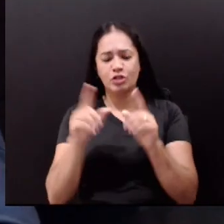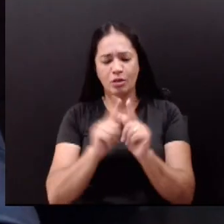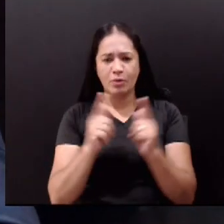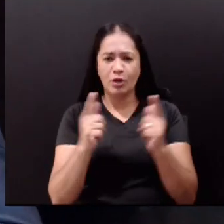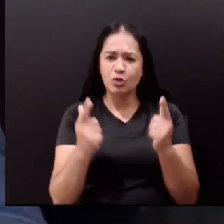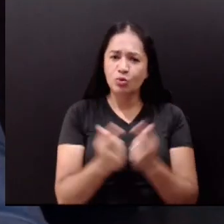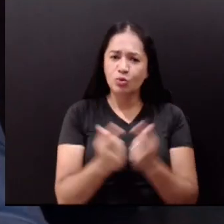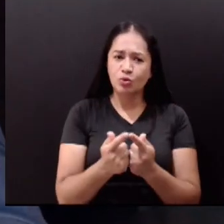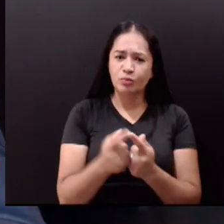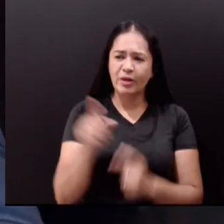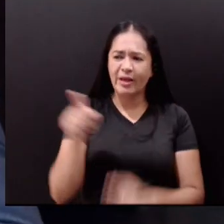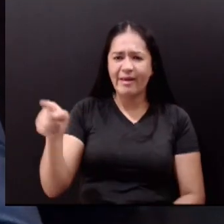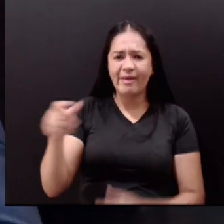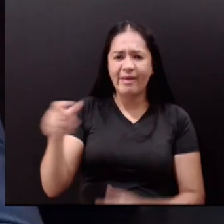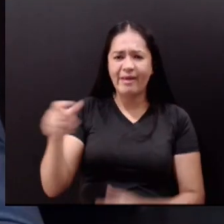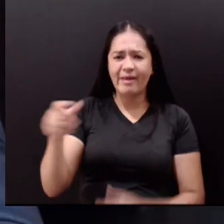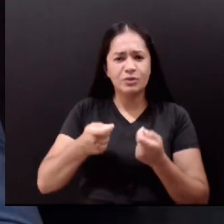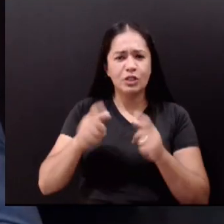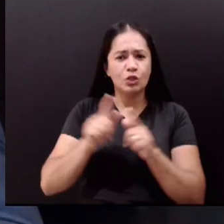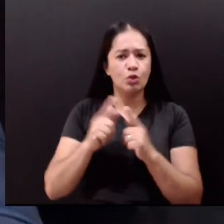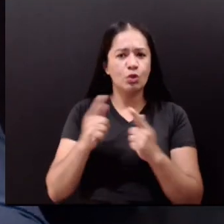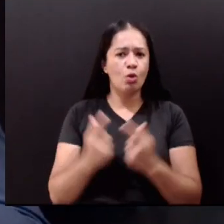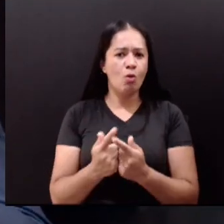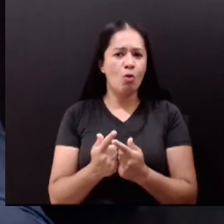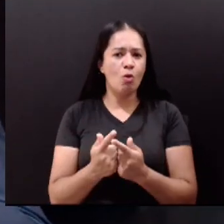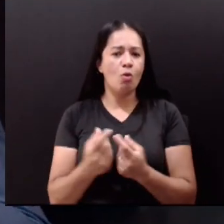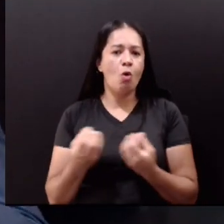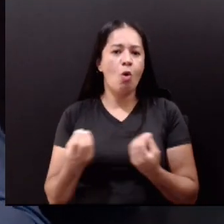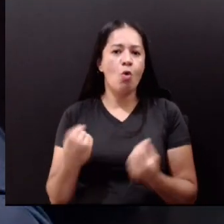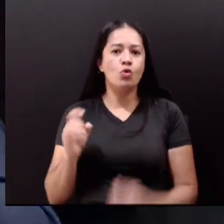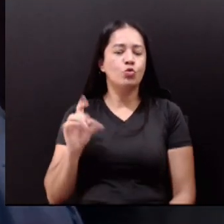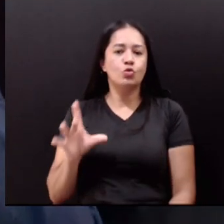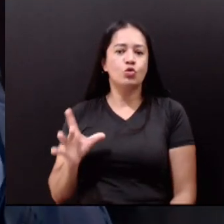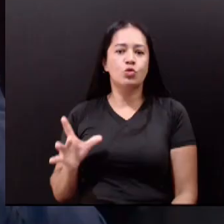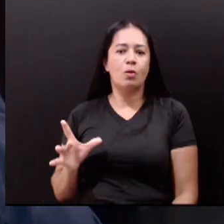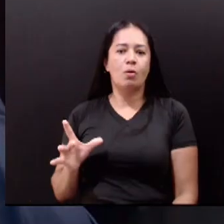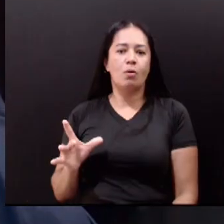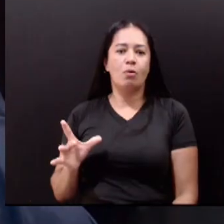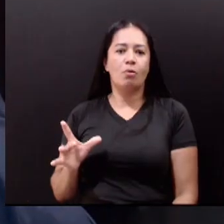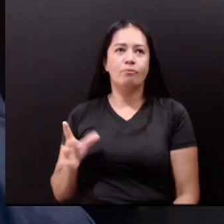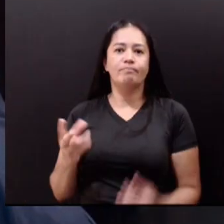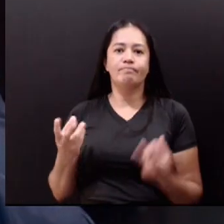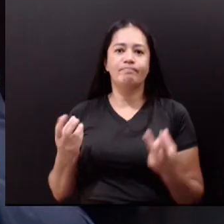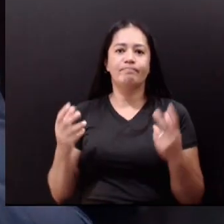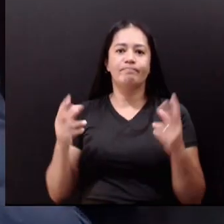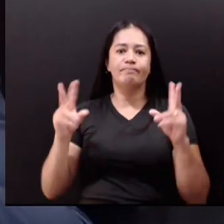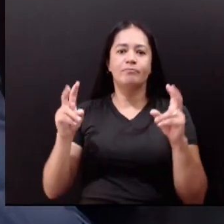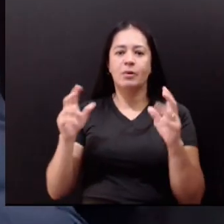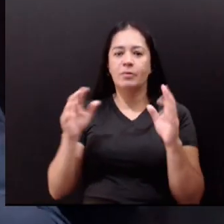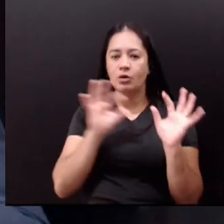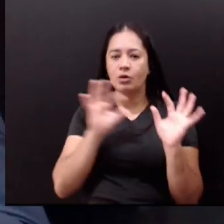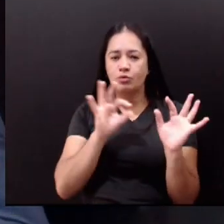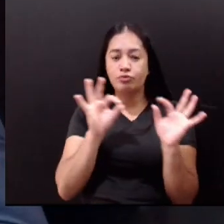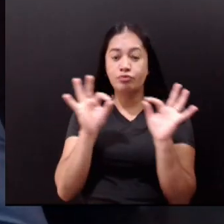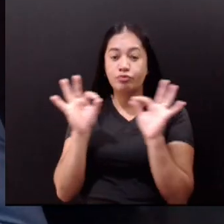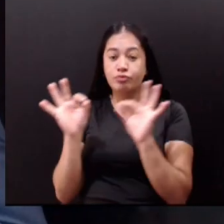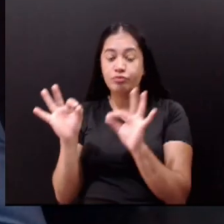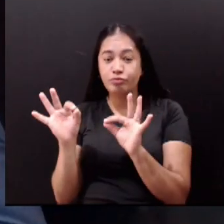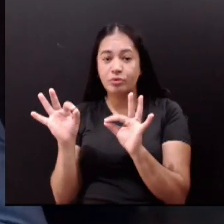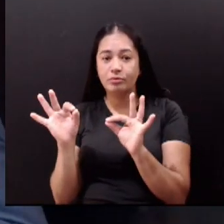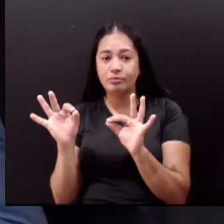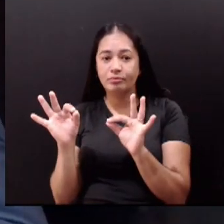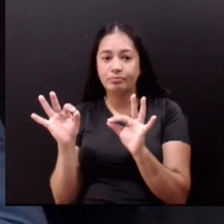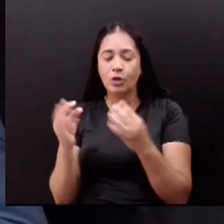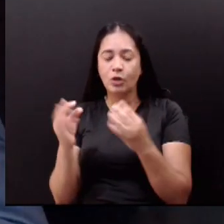administrador do grupo? Ele é só um, entre aspas, um telespectador, está ali, né, como que ele está